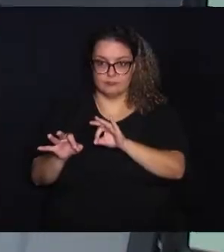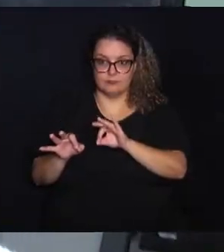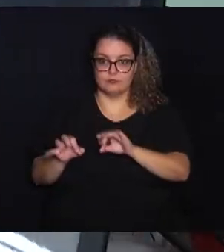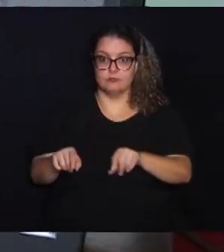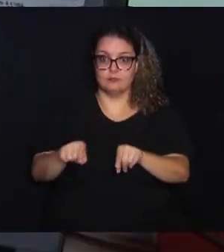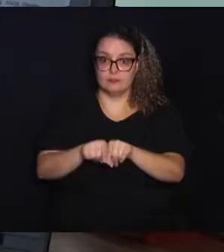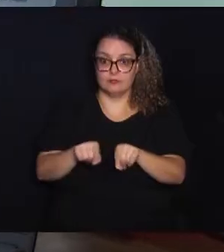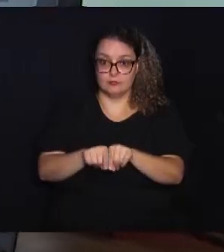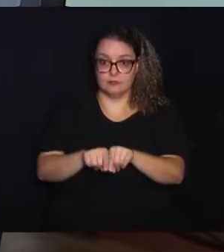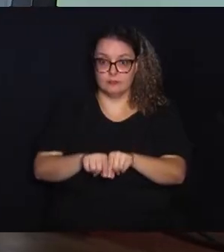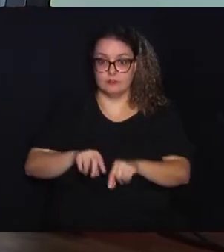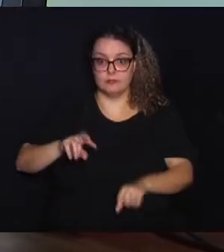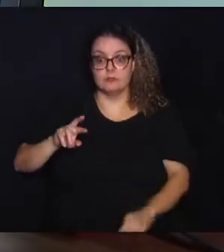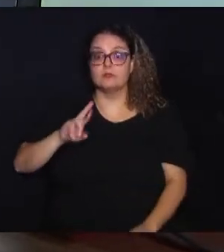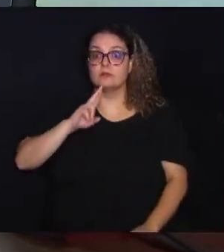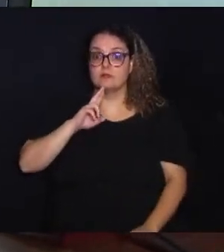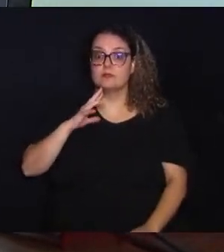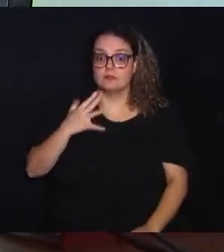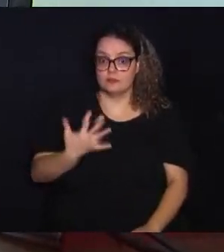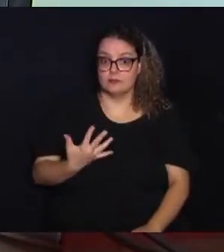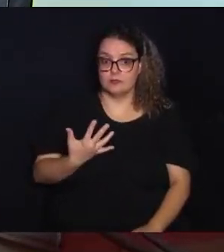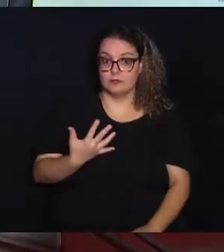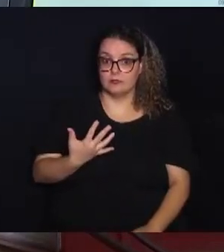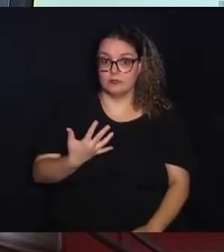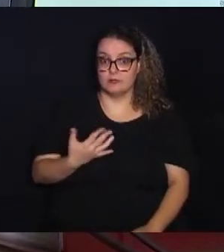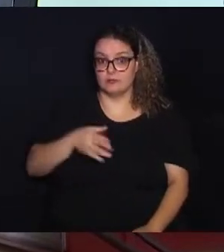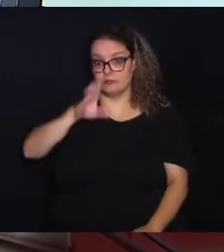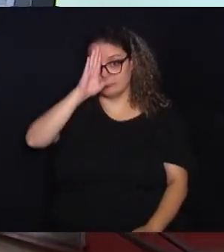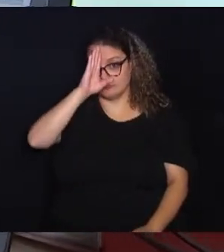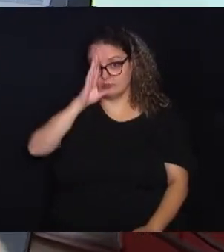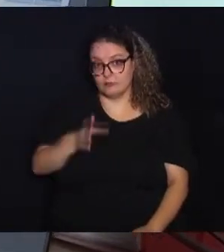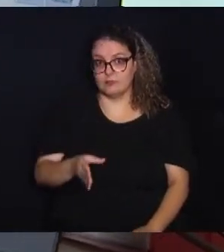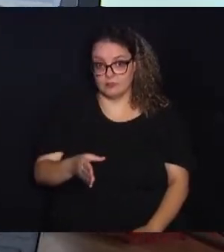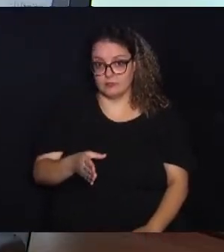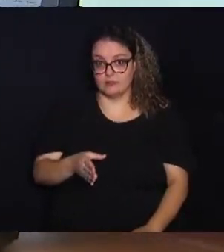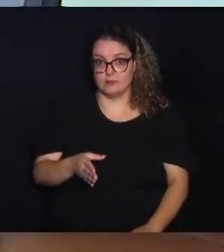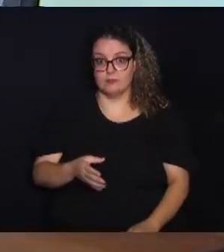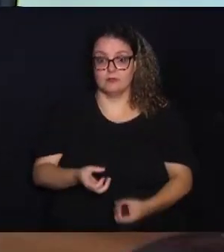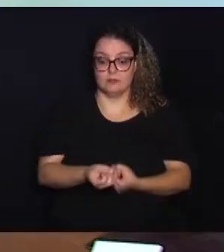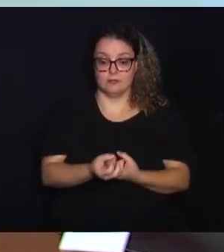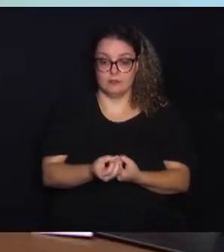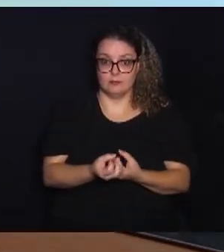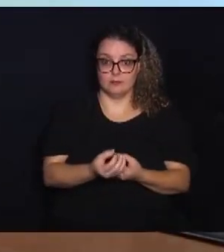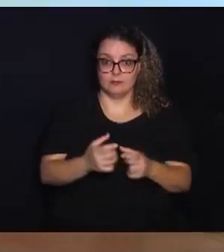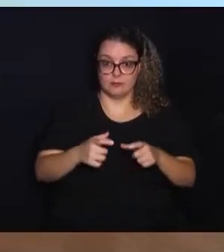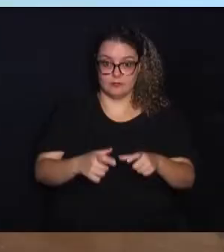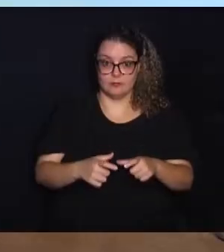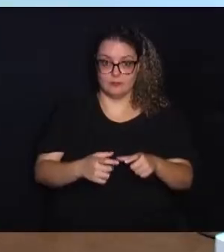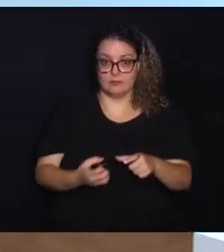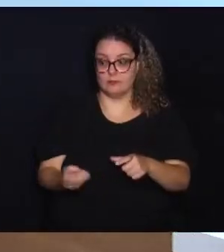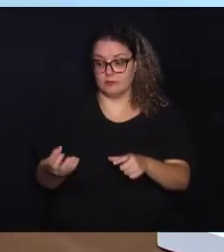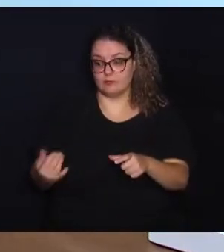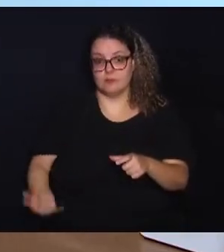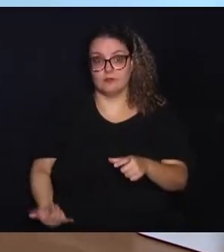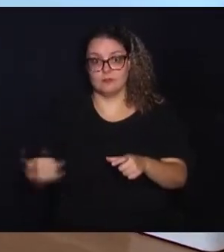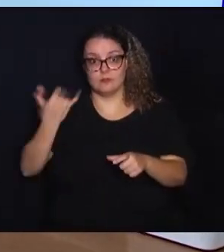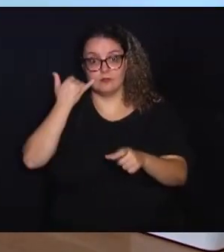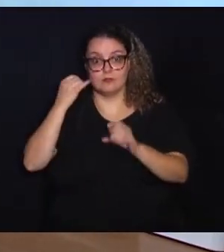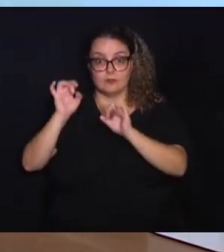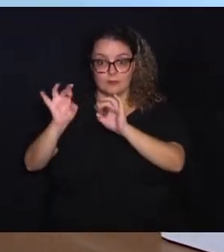Além disso, os resultados podem ser enviados diretamente do dispositivo para o celular de